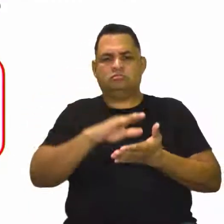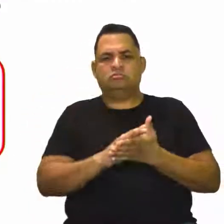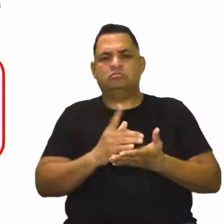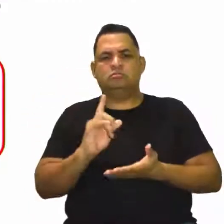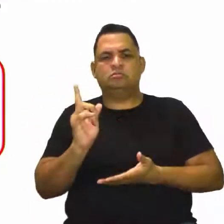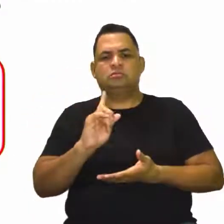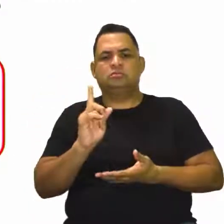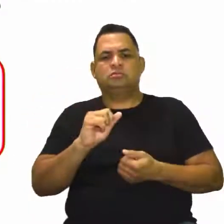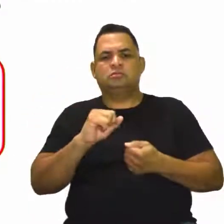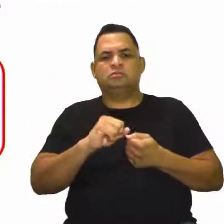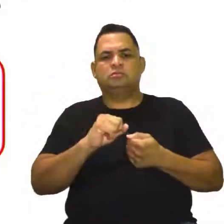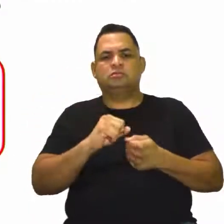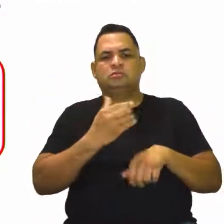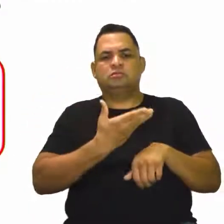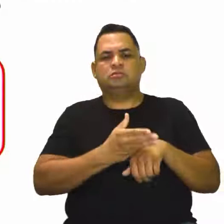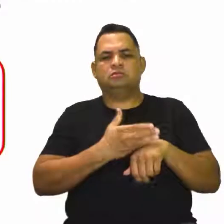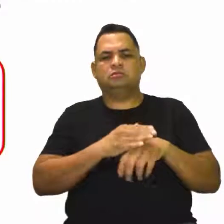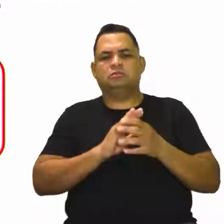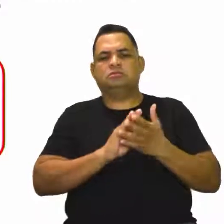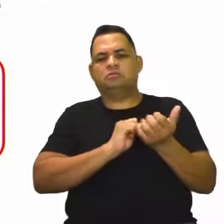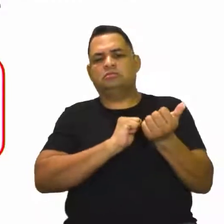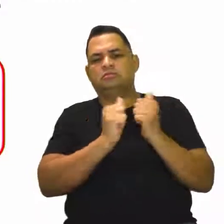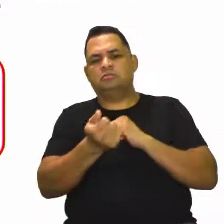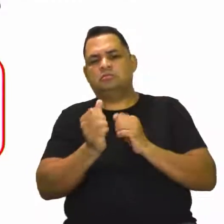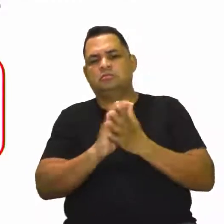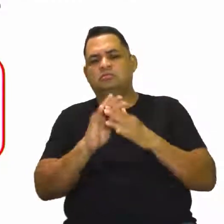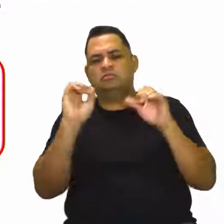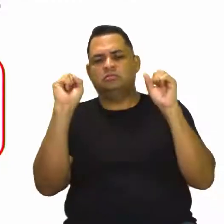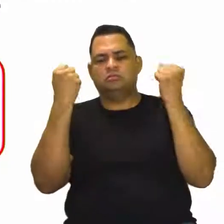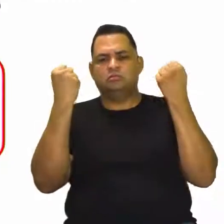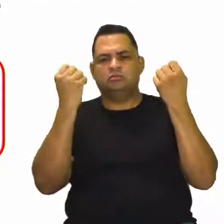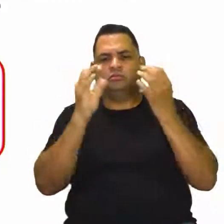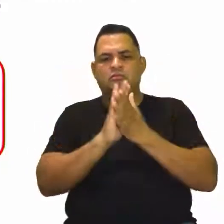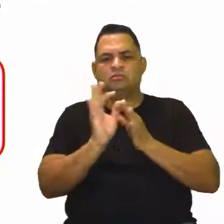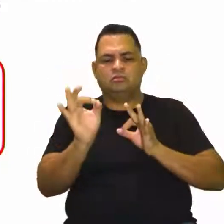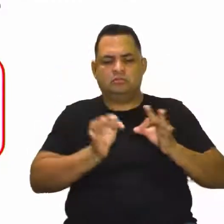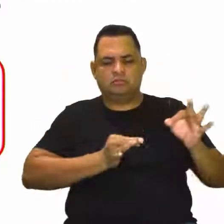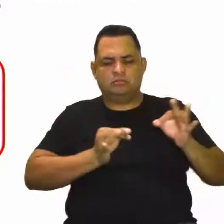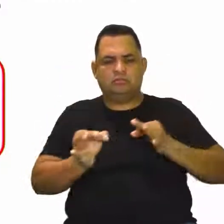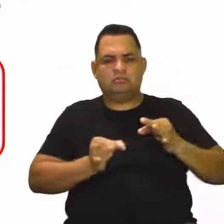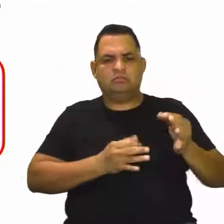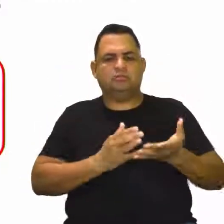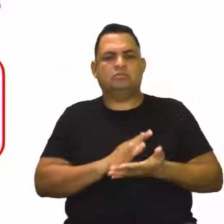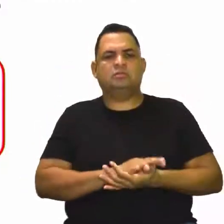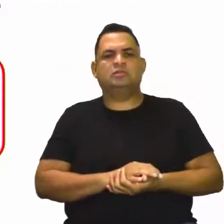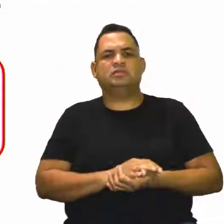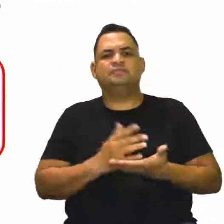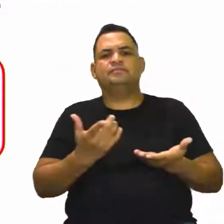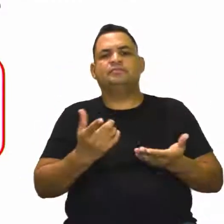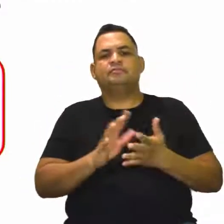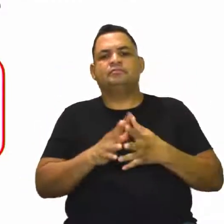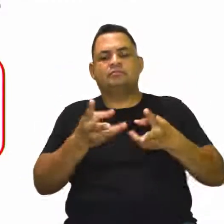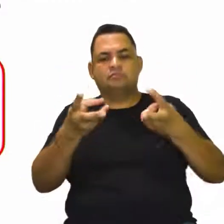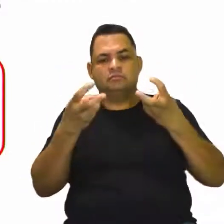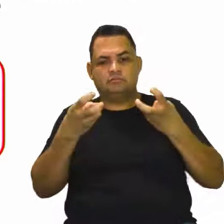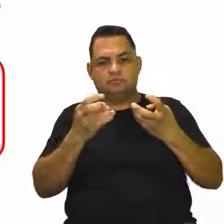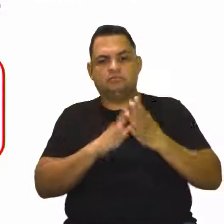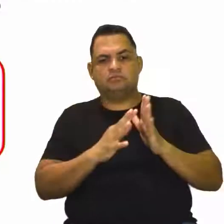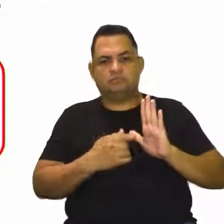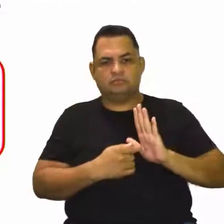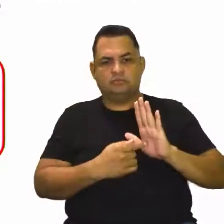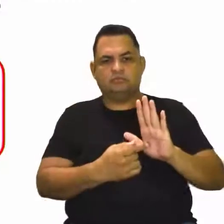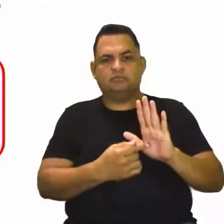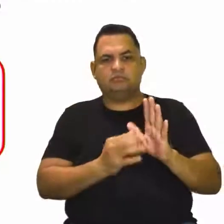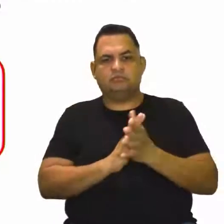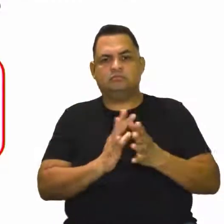não realizam aí as práticas dos esportes, das atividades físicas sistematizadas, né? E a gente percebeu, a gente traz aí aqui